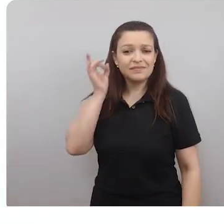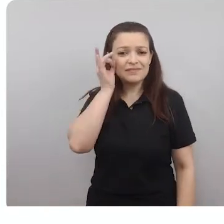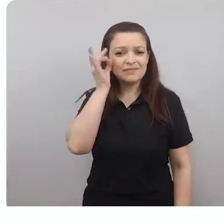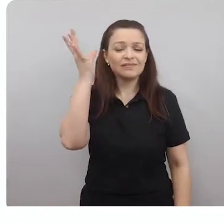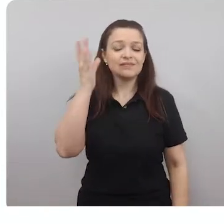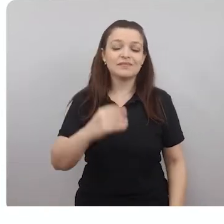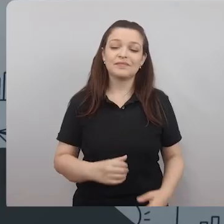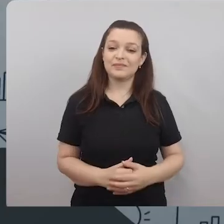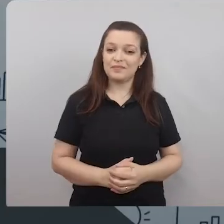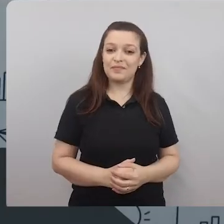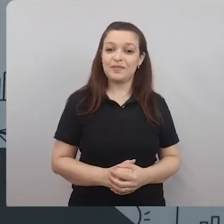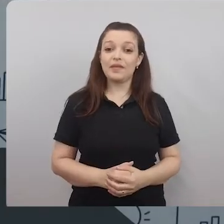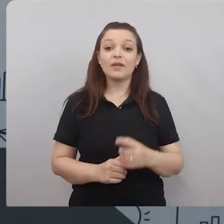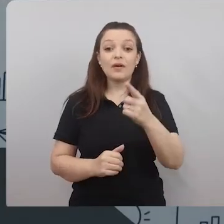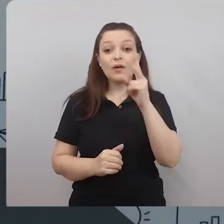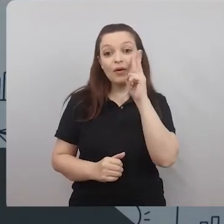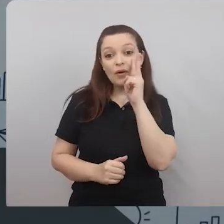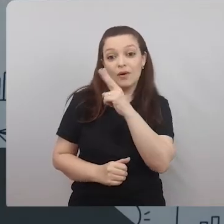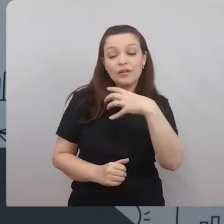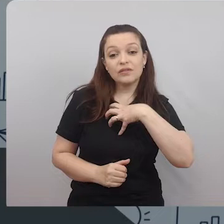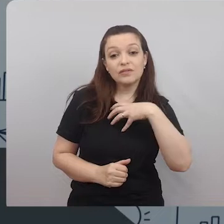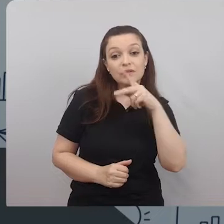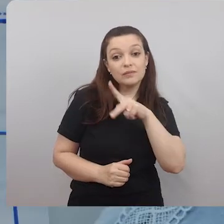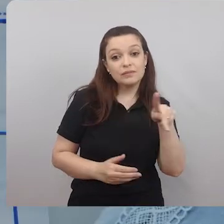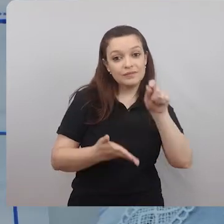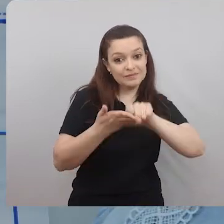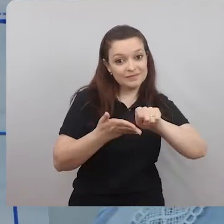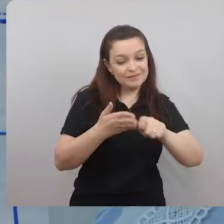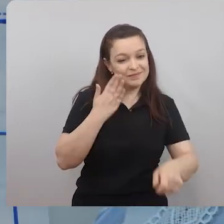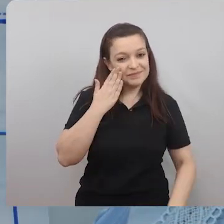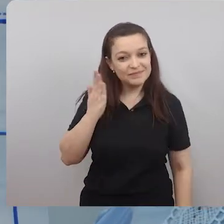e vem até embaixo. Então, vamos lá?